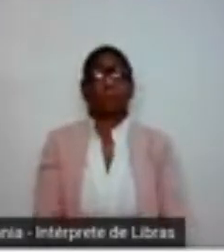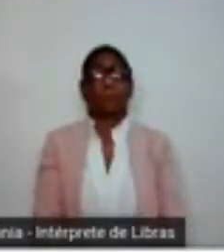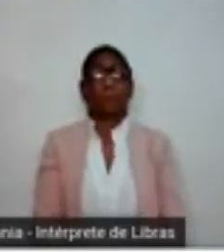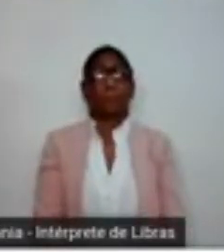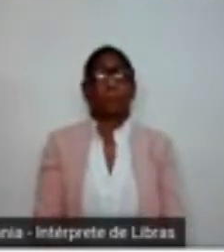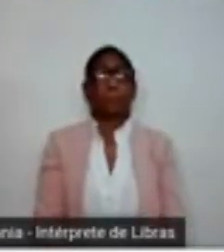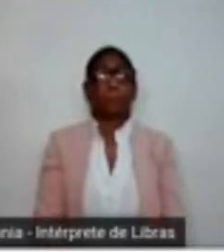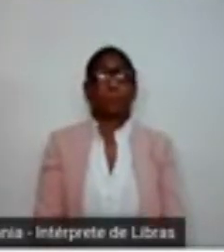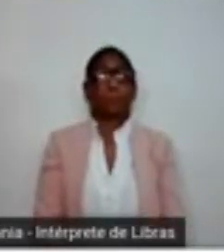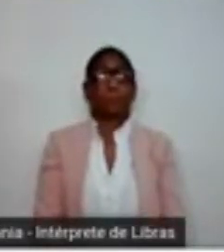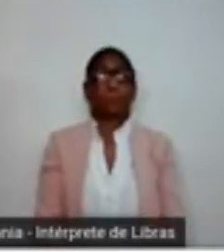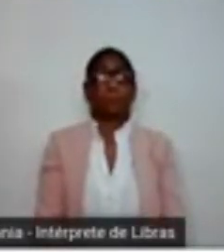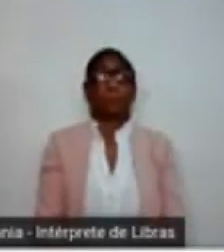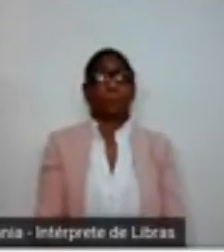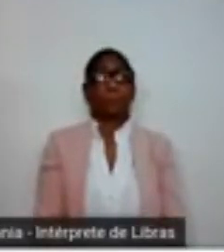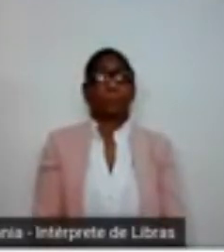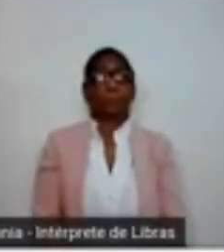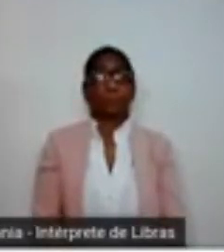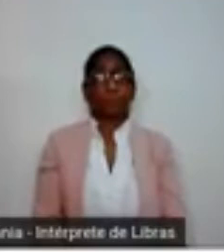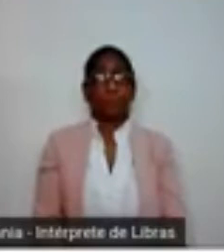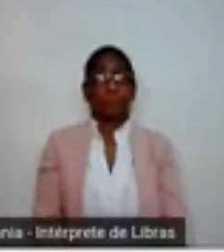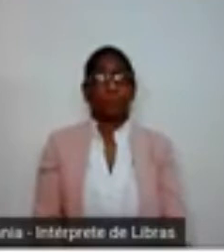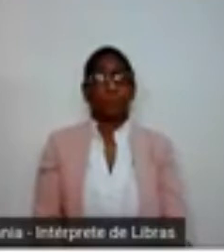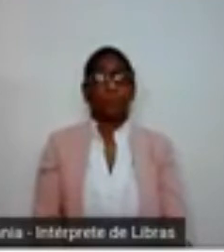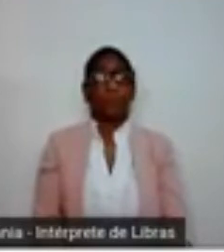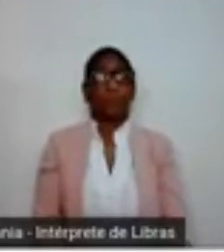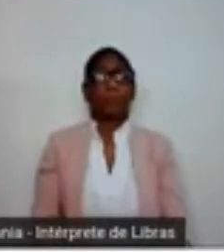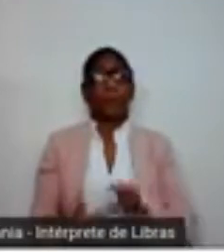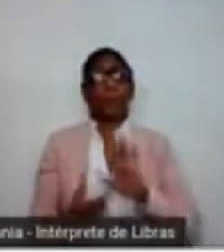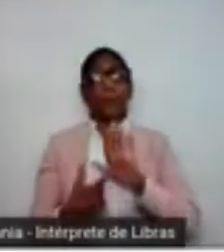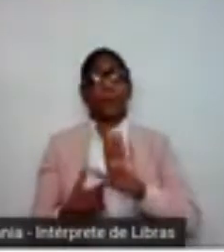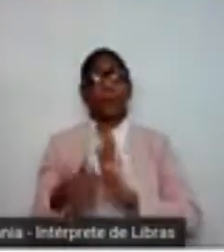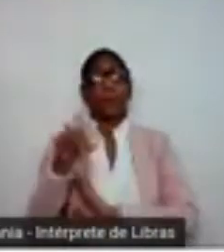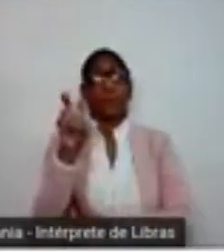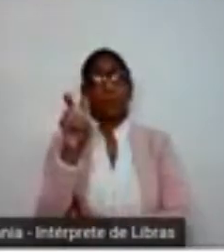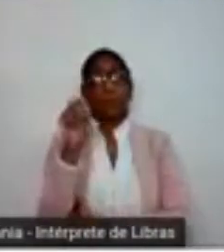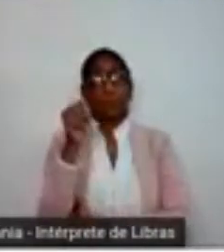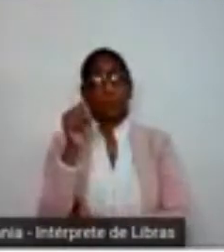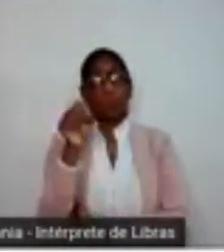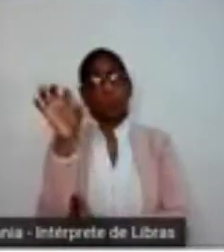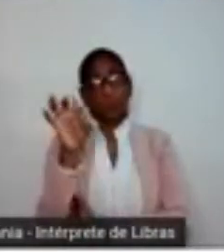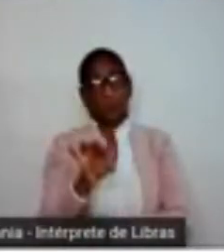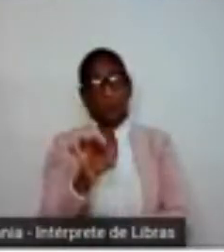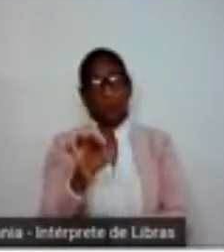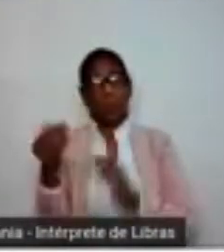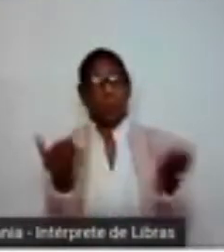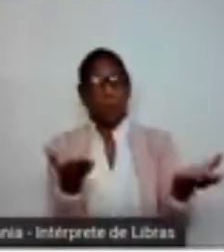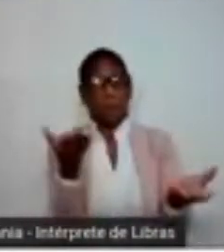exatamente. E, bom, em relação à semana tinha retrasada. variado 58% numa quinzena em relação à